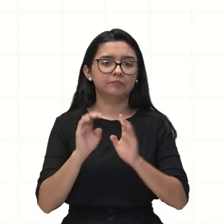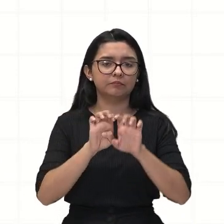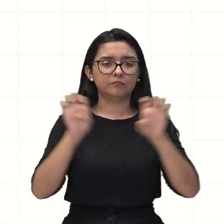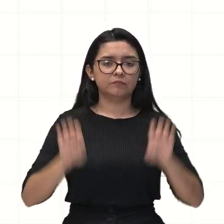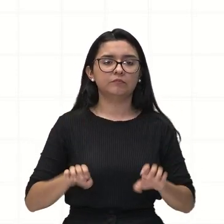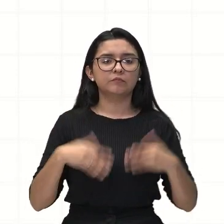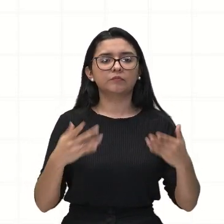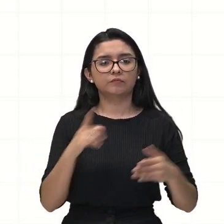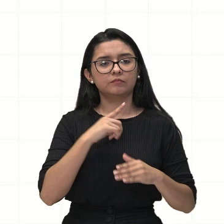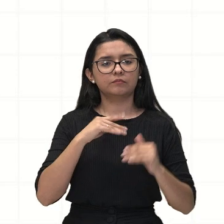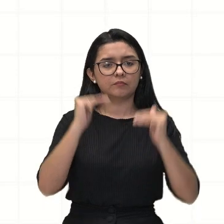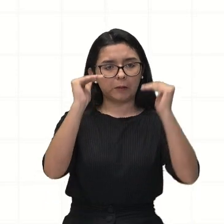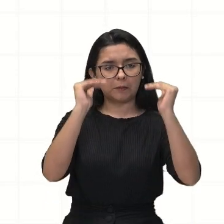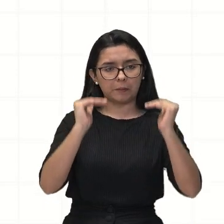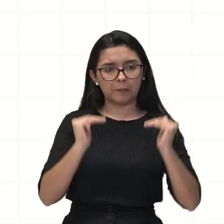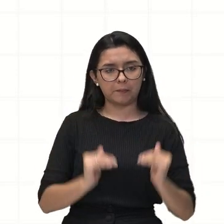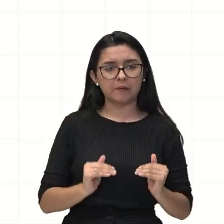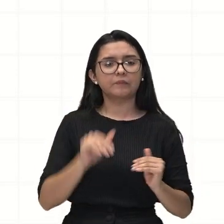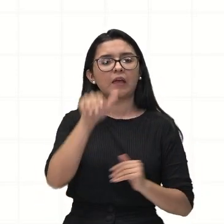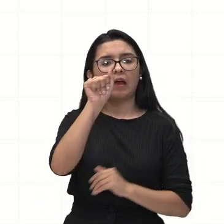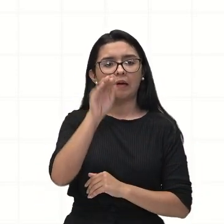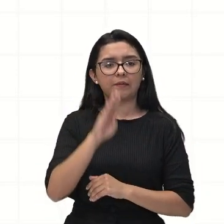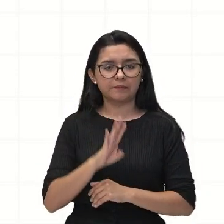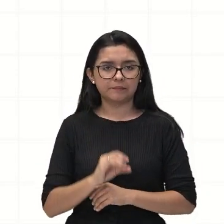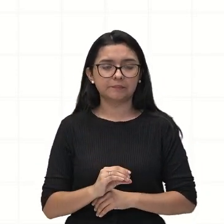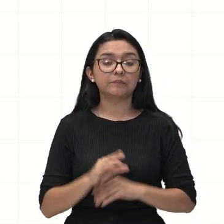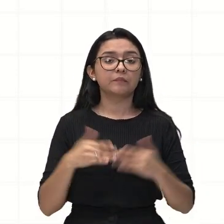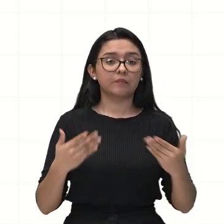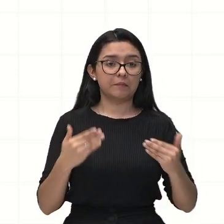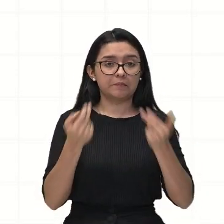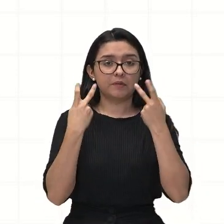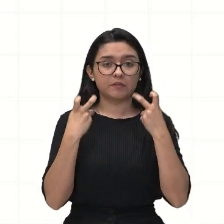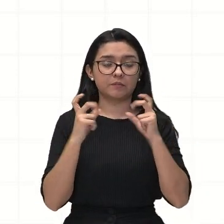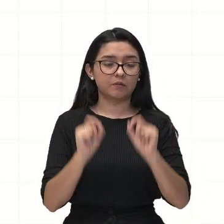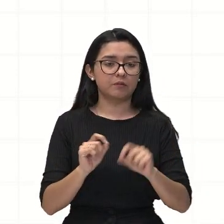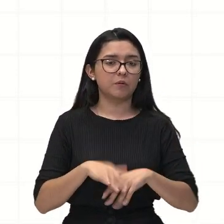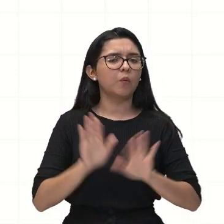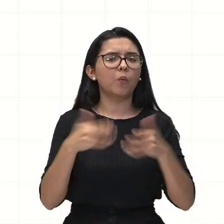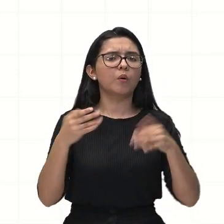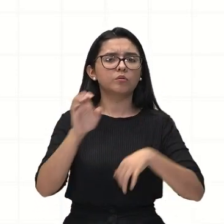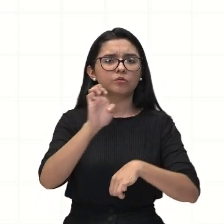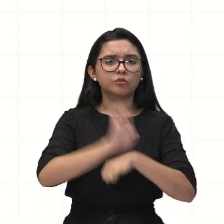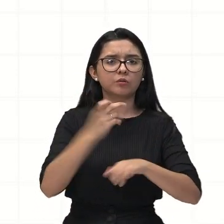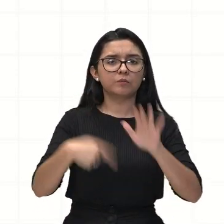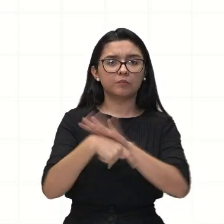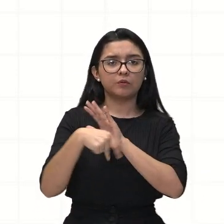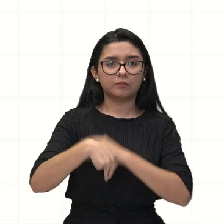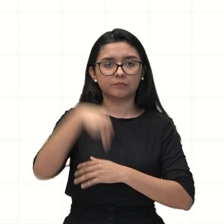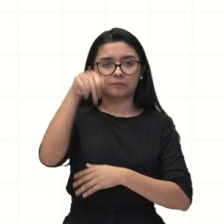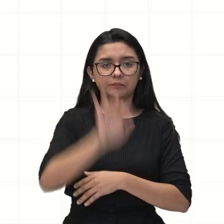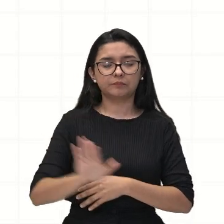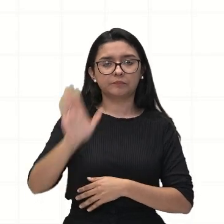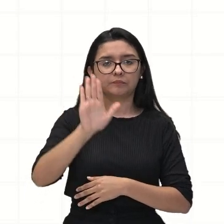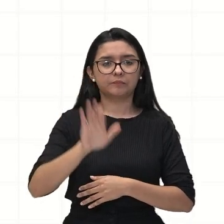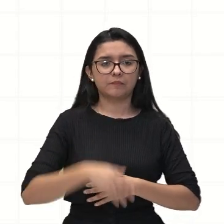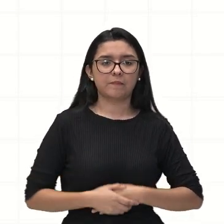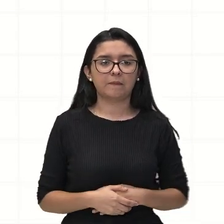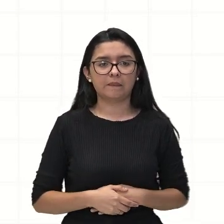estados ordenados em ordem alfabética. Então, olha só, quais são os estados que compõem a região